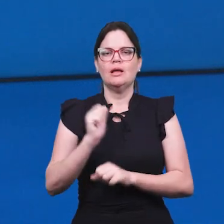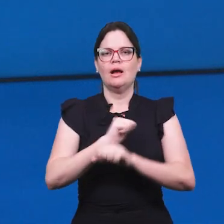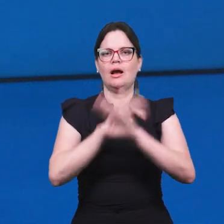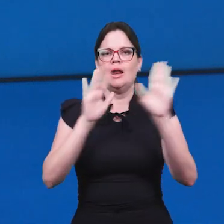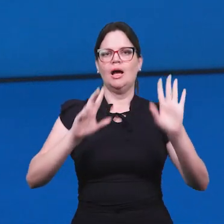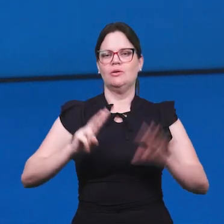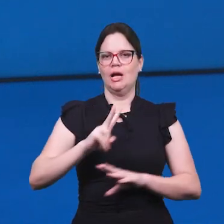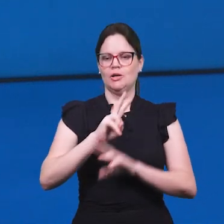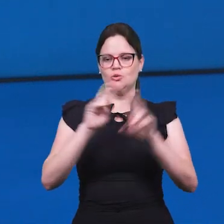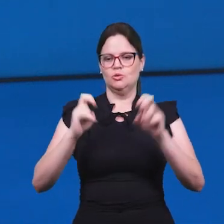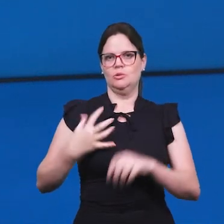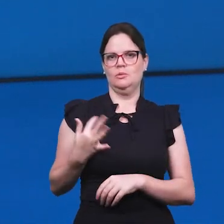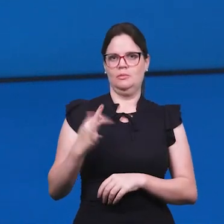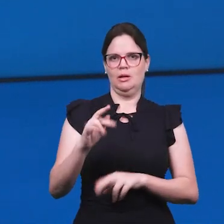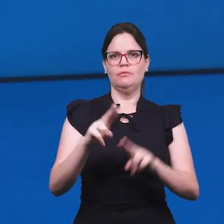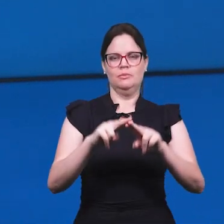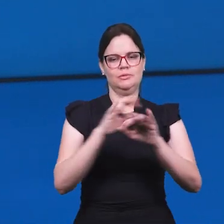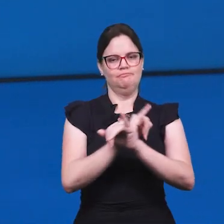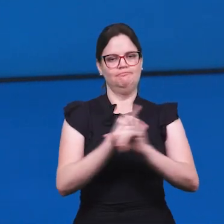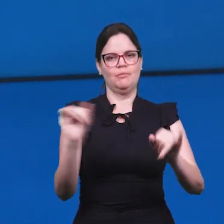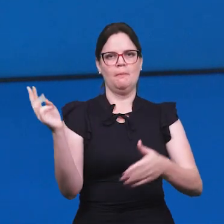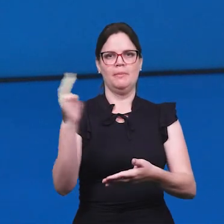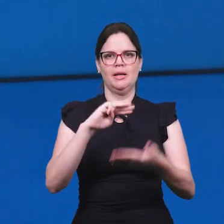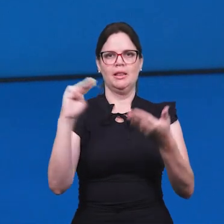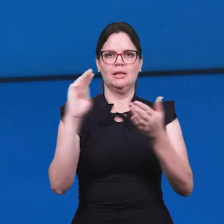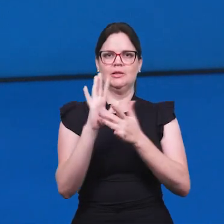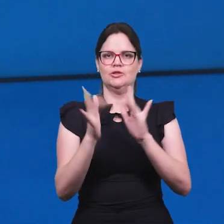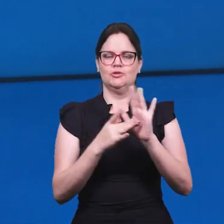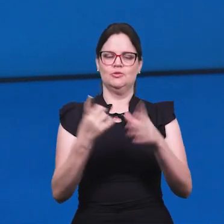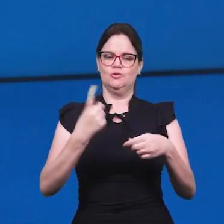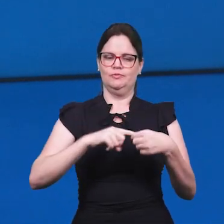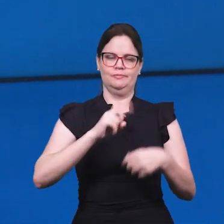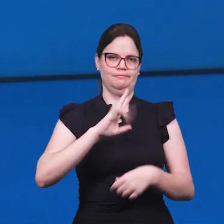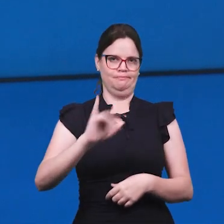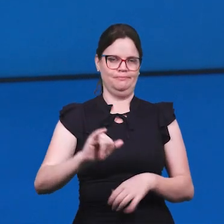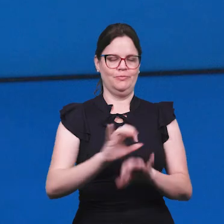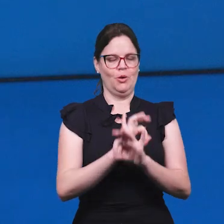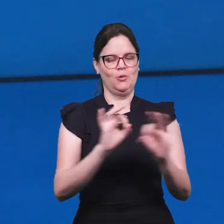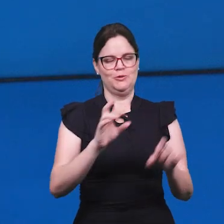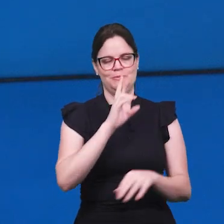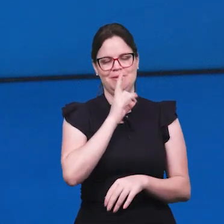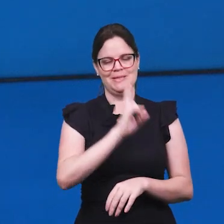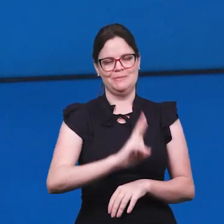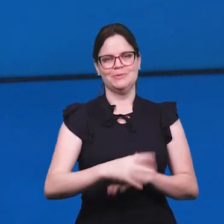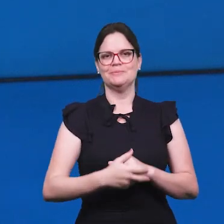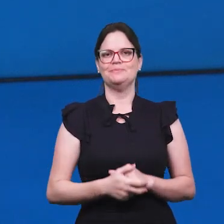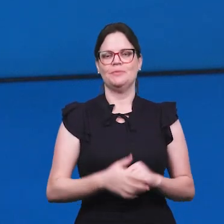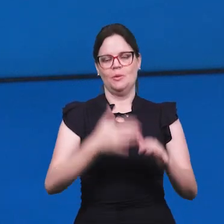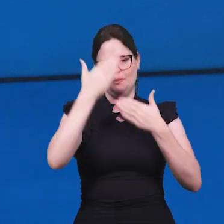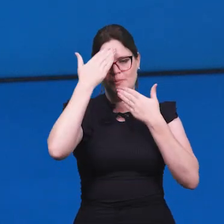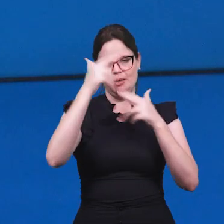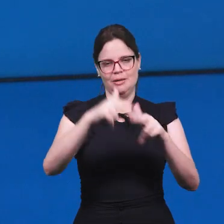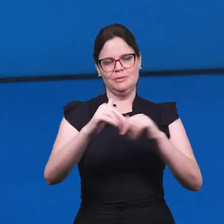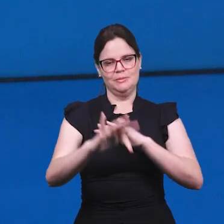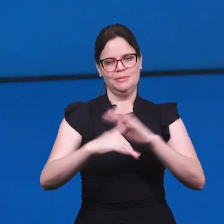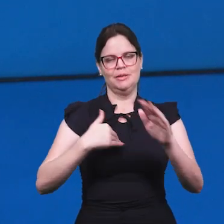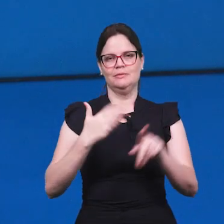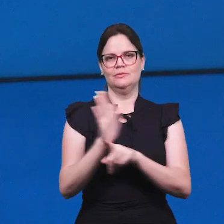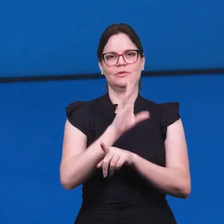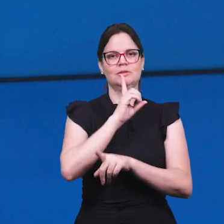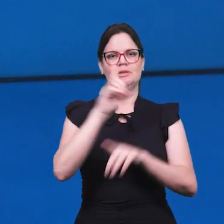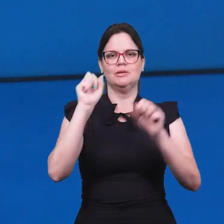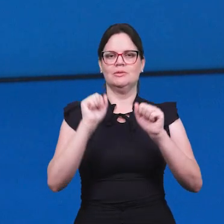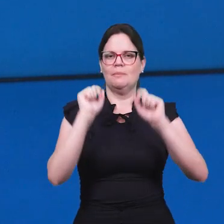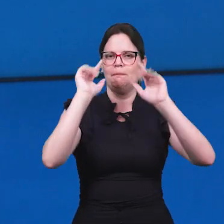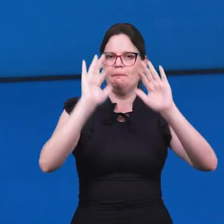exatamente por isso que nós dizemos Maranata, o Senhor Jesus vem. Muito bem colocado na sua resposta, André. Obrigado